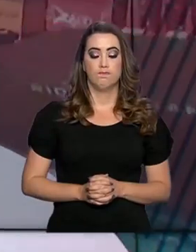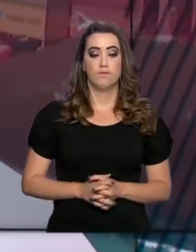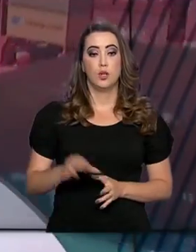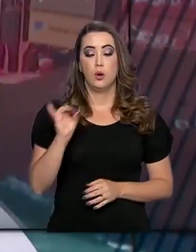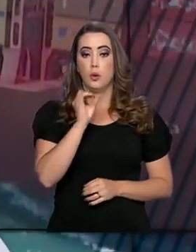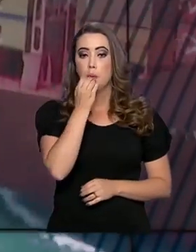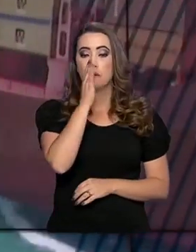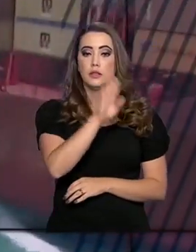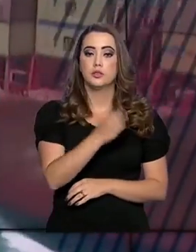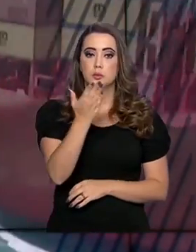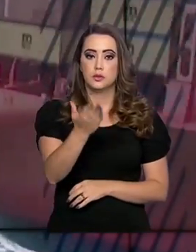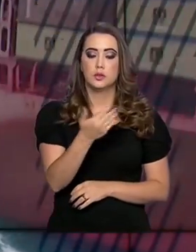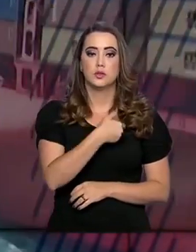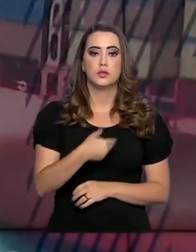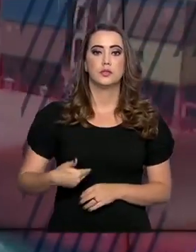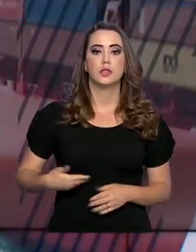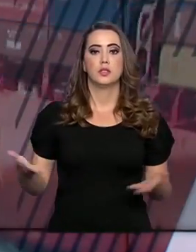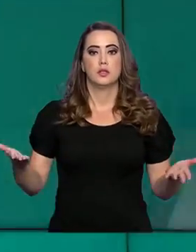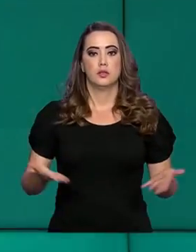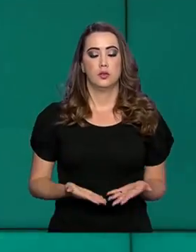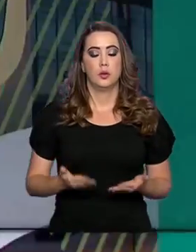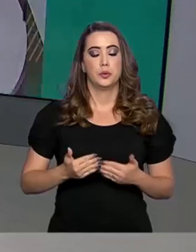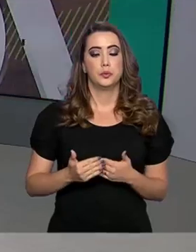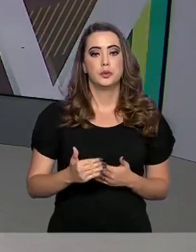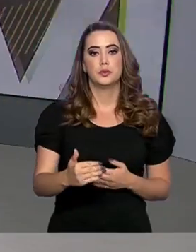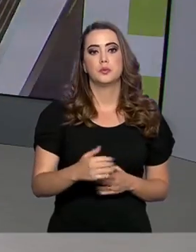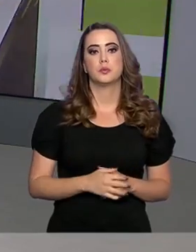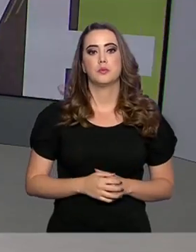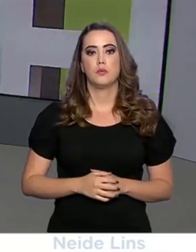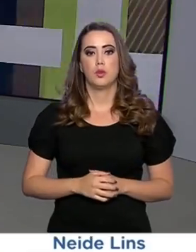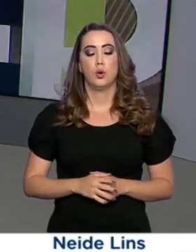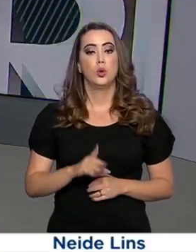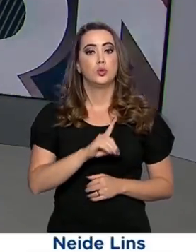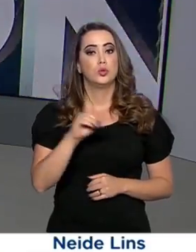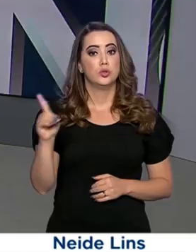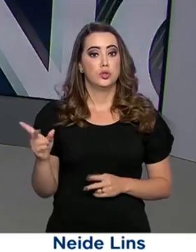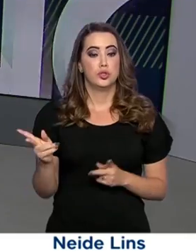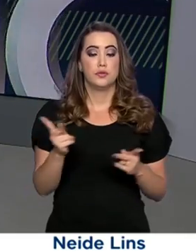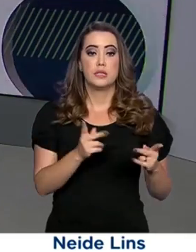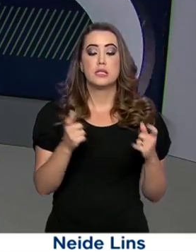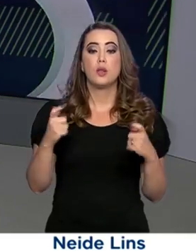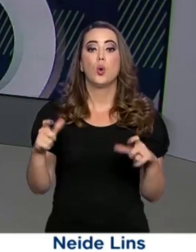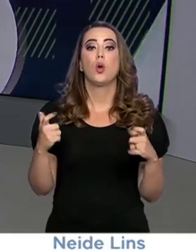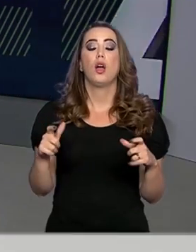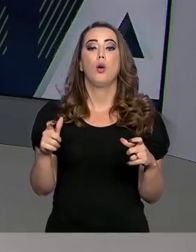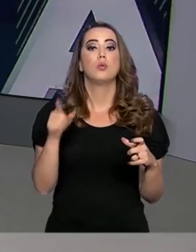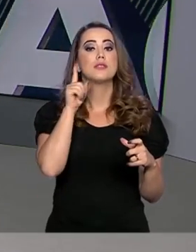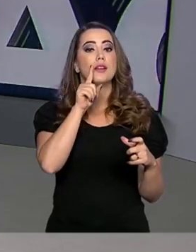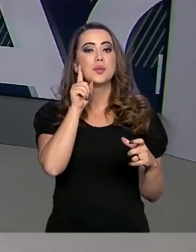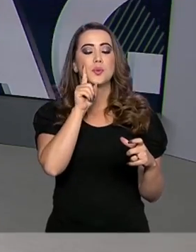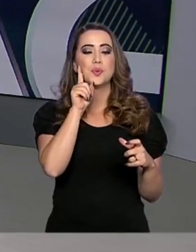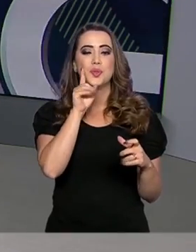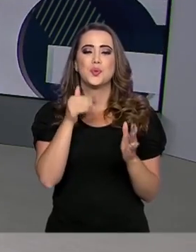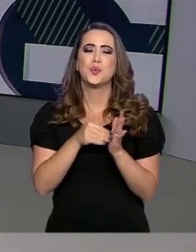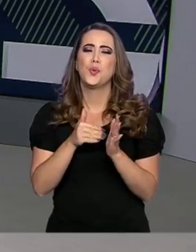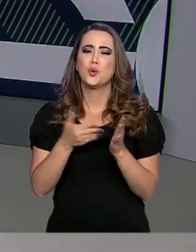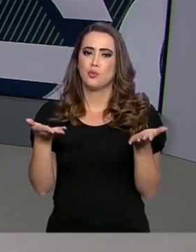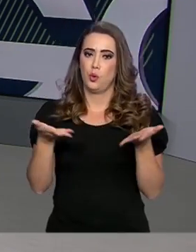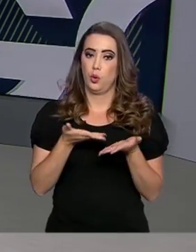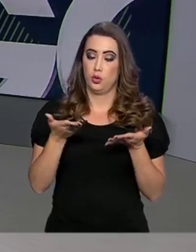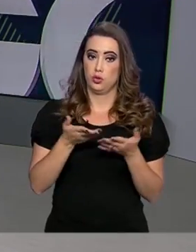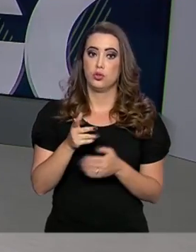Boa tarde para você, o governo agora já está no ar. No último dia de visita aos Estados Unidos, o presidente Jair Bolsonaro